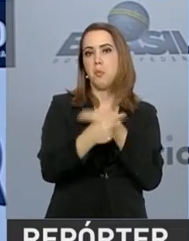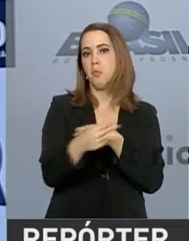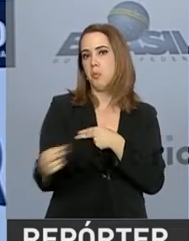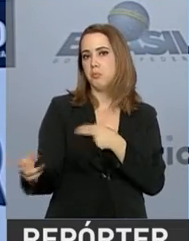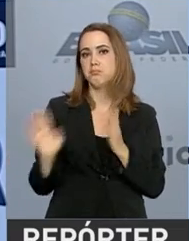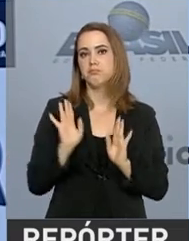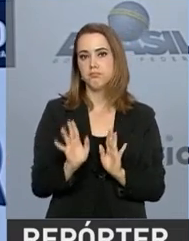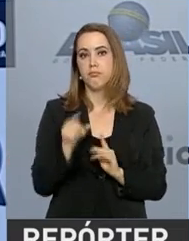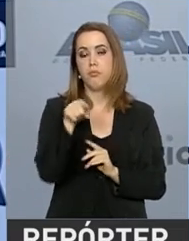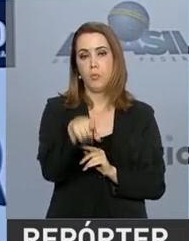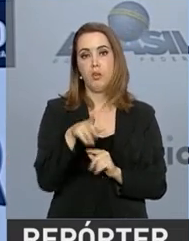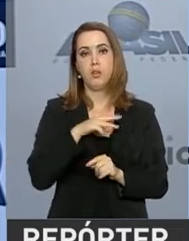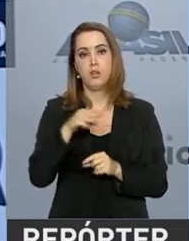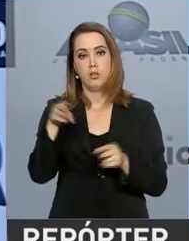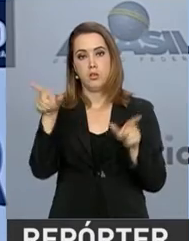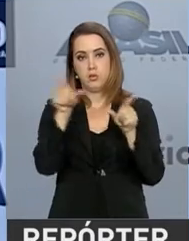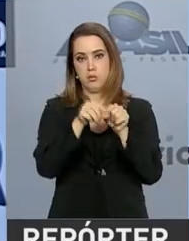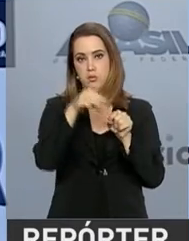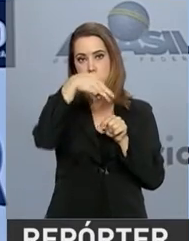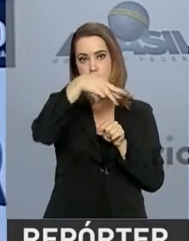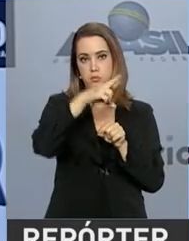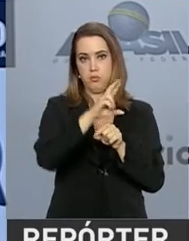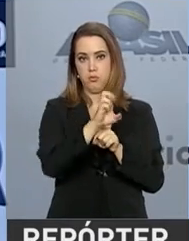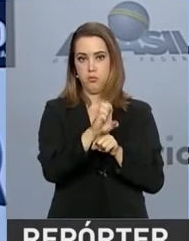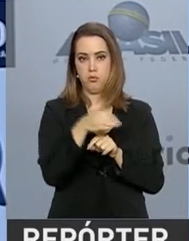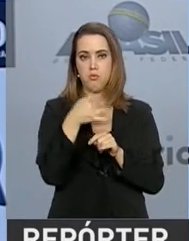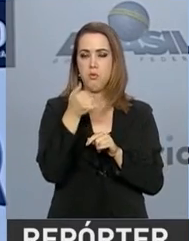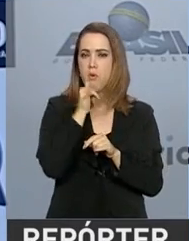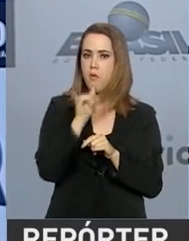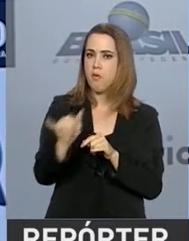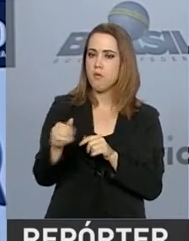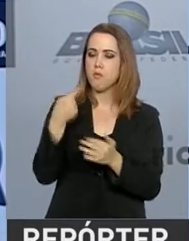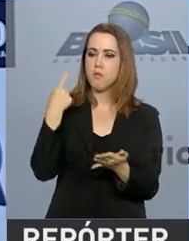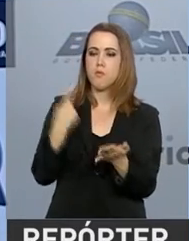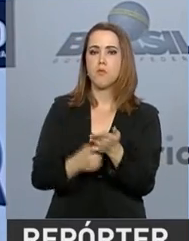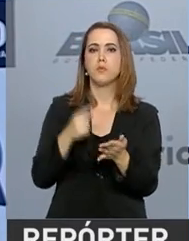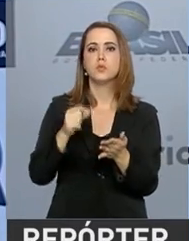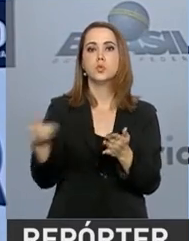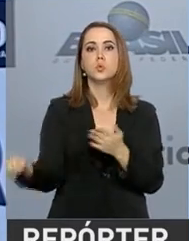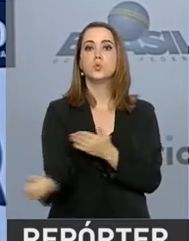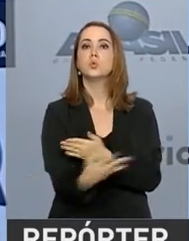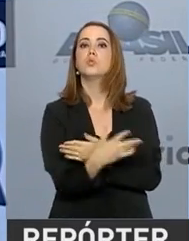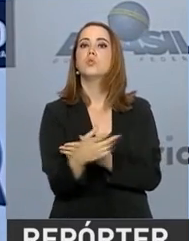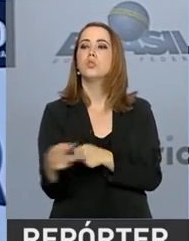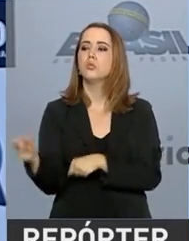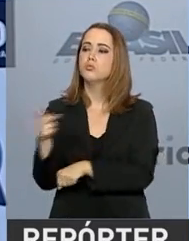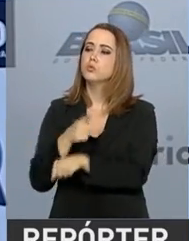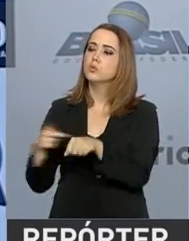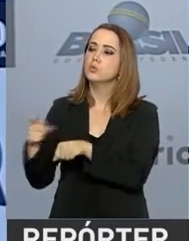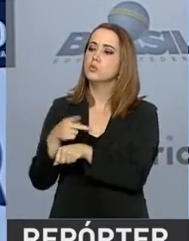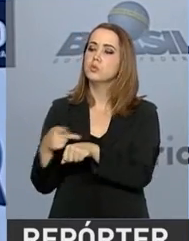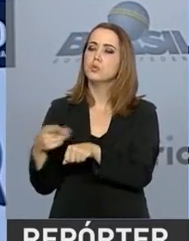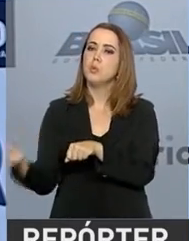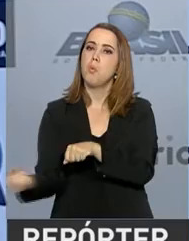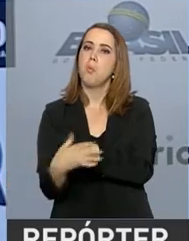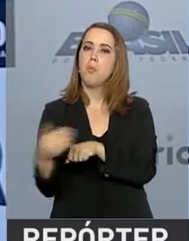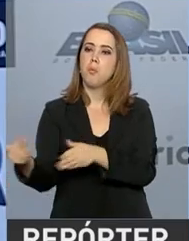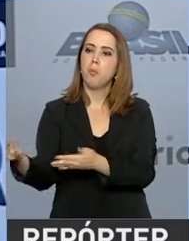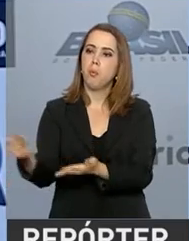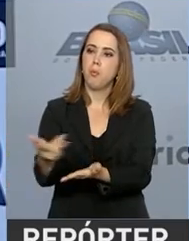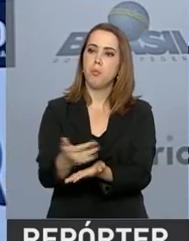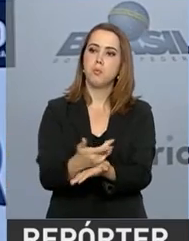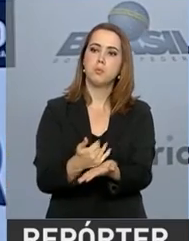Relações Exteriores, José Serra, afirmou que a prioridade é abrir novos mercados, fazendo esforços para procurar